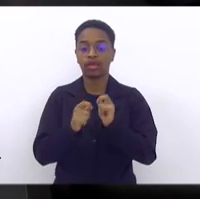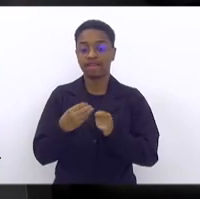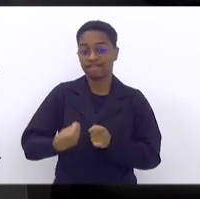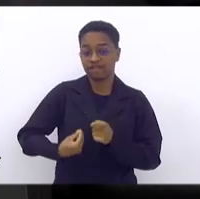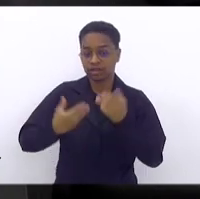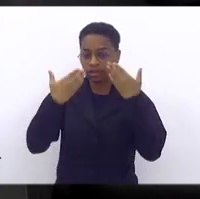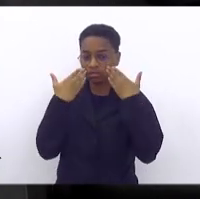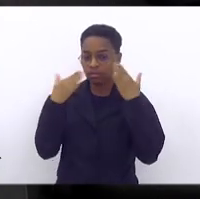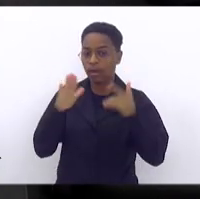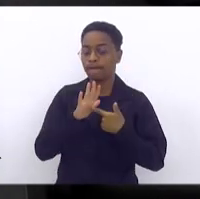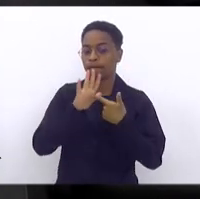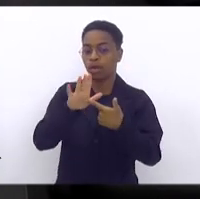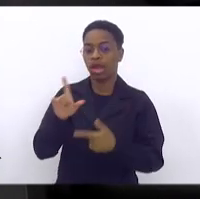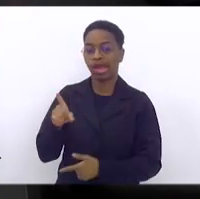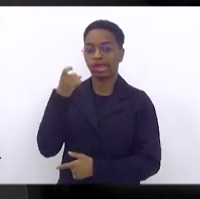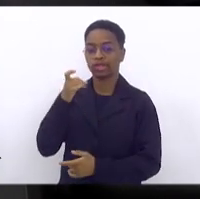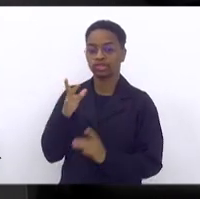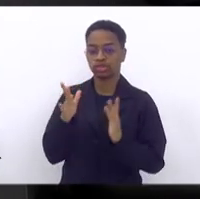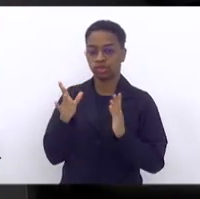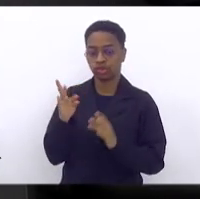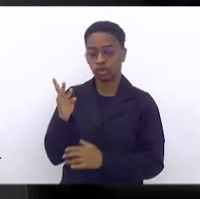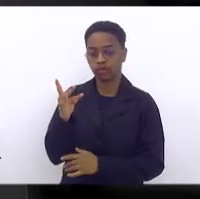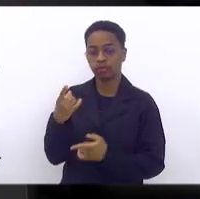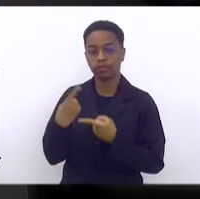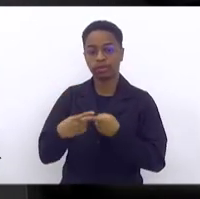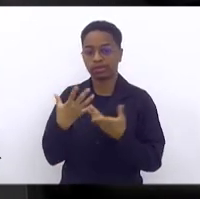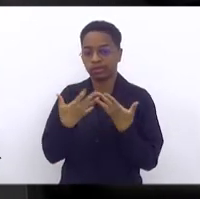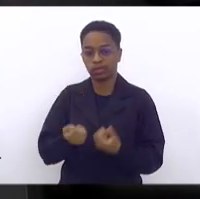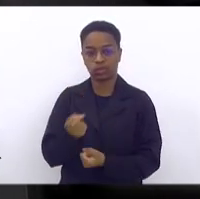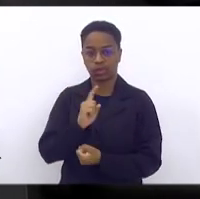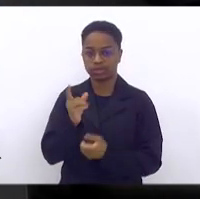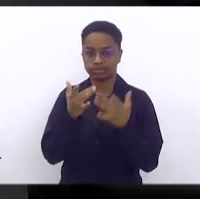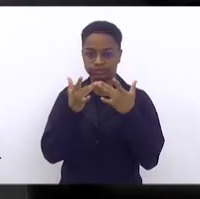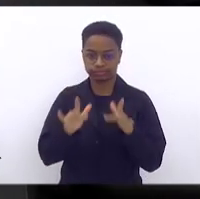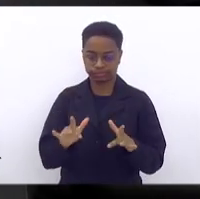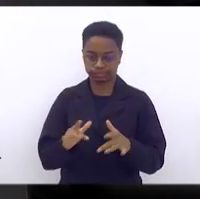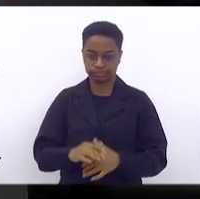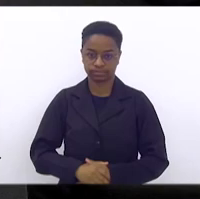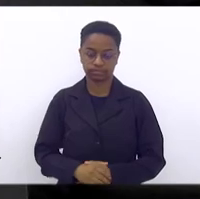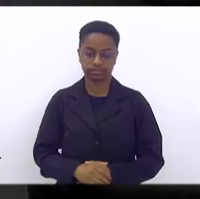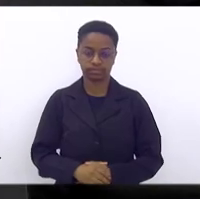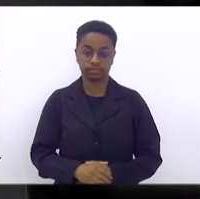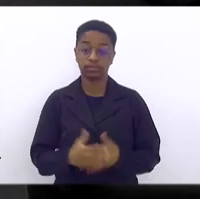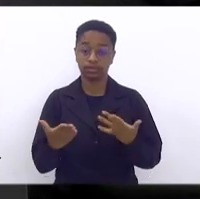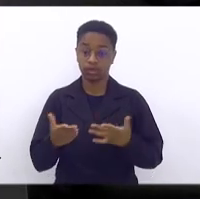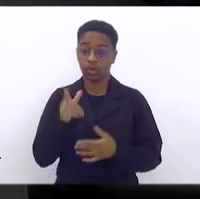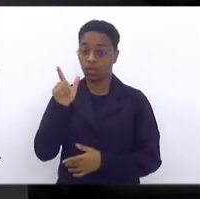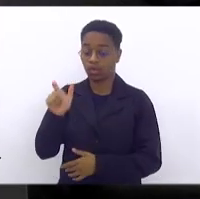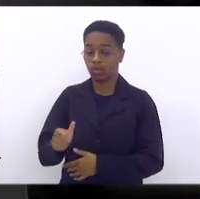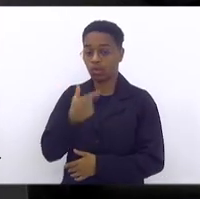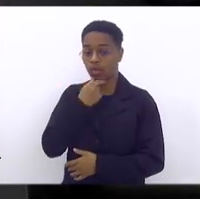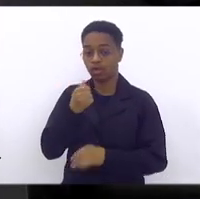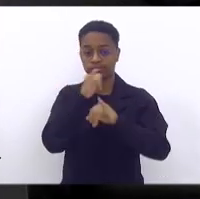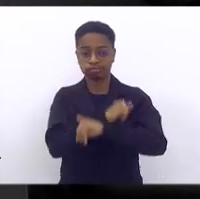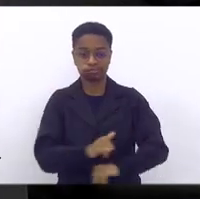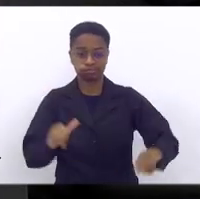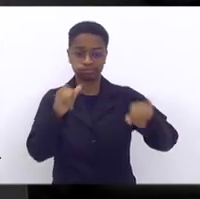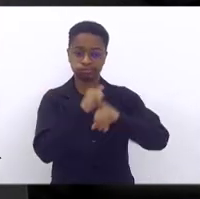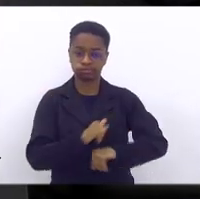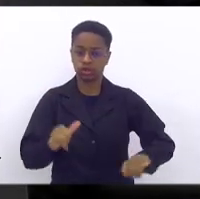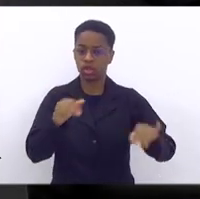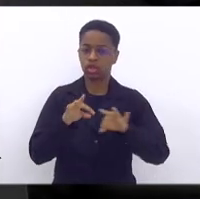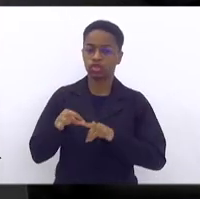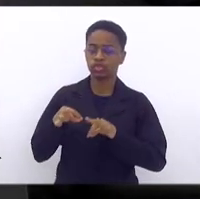na intimidade pelo ex-noivo, que não aceitou, na verdade, o término da relação, e ele divulgou abertamente, publicamente,